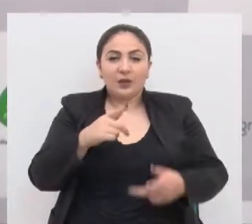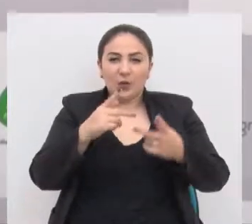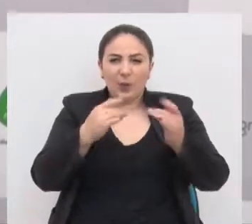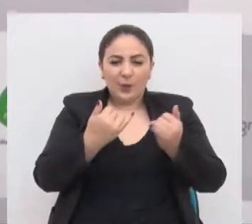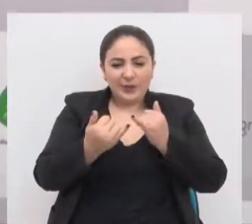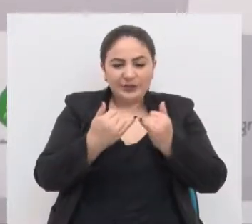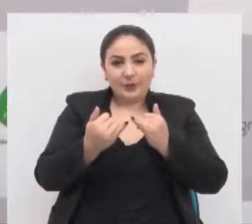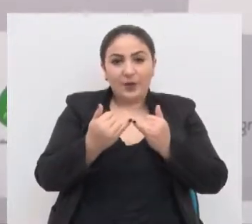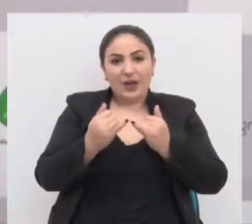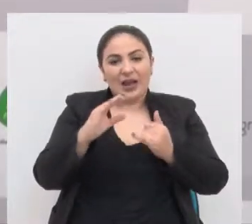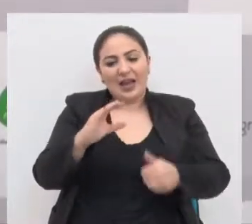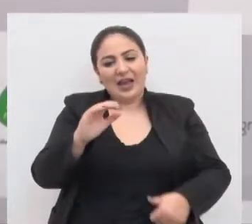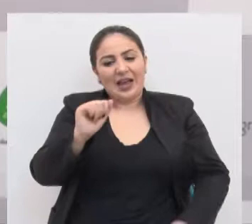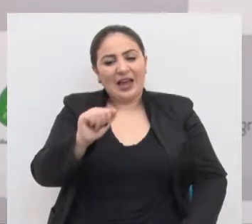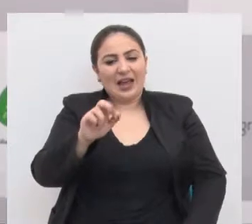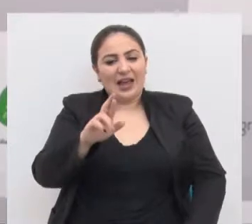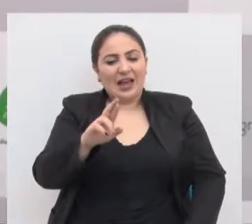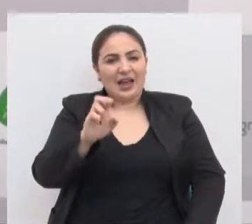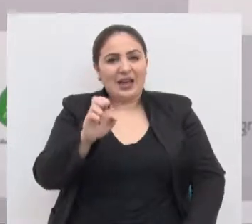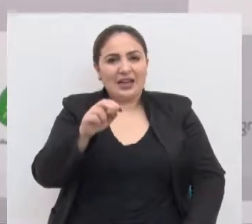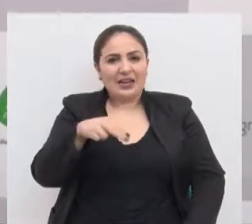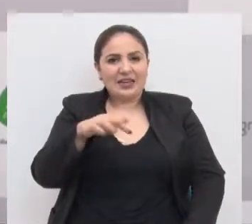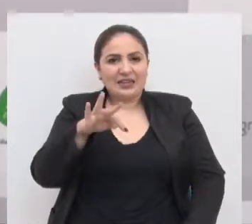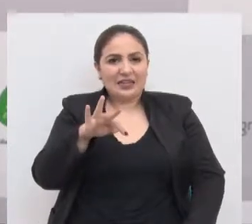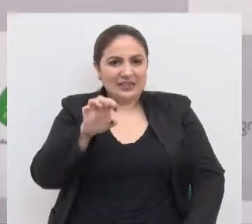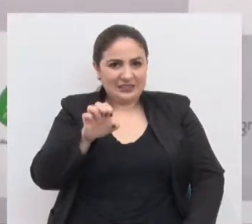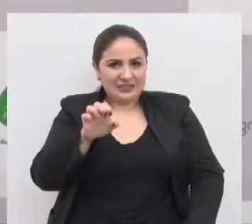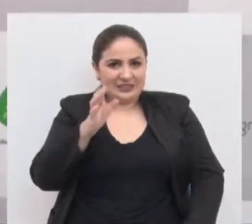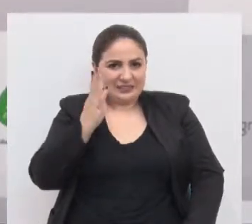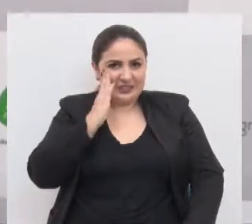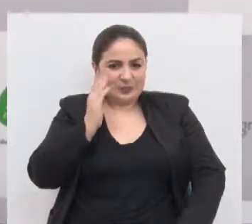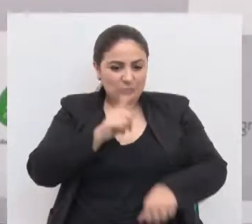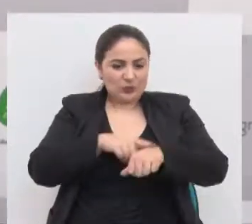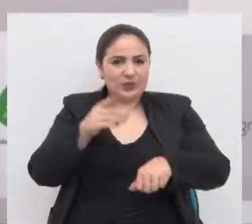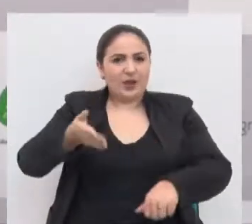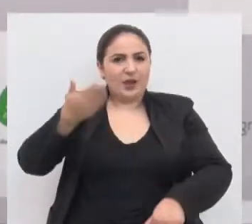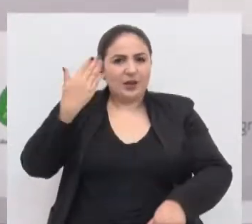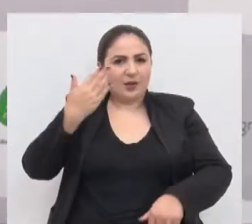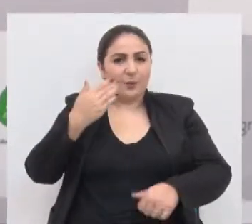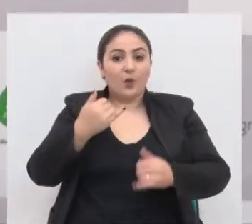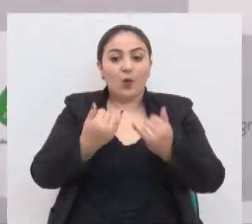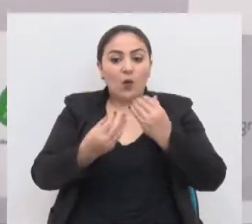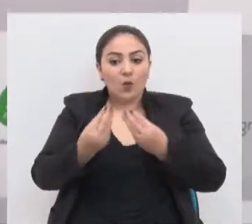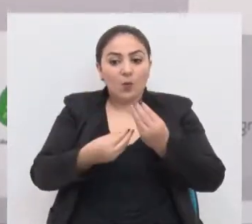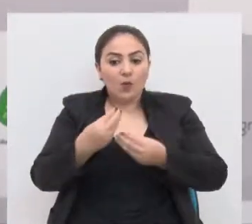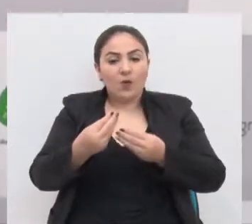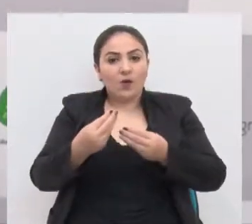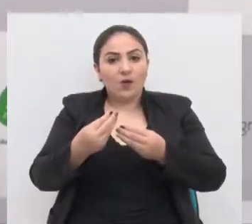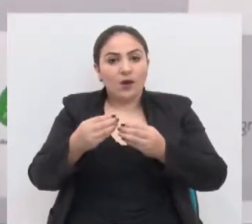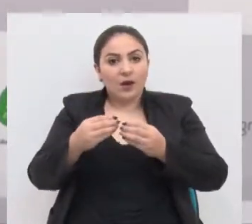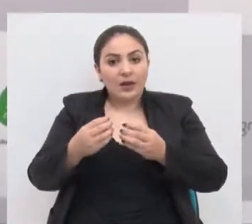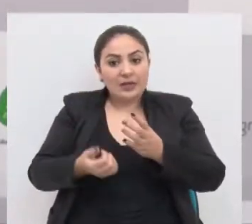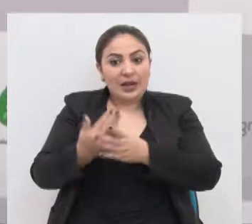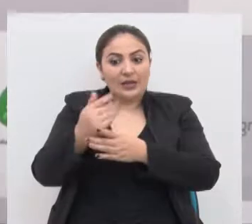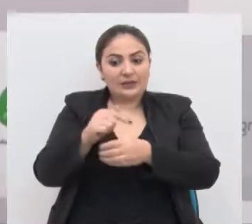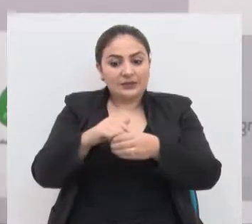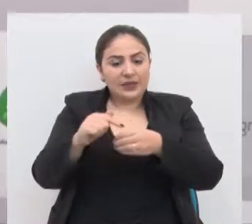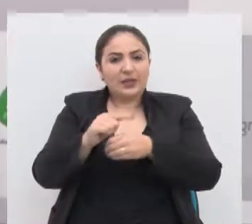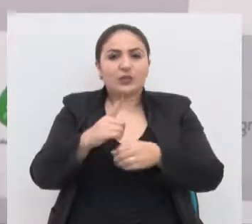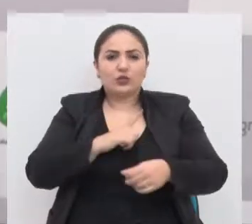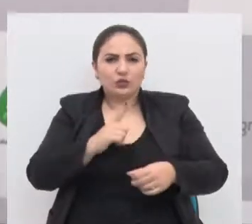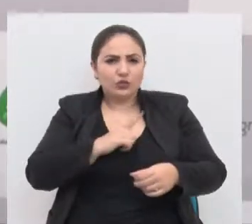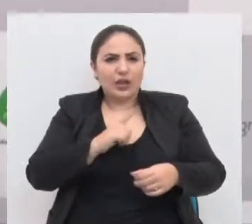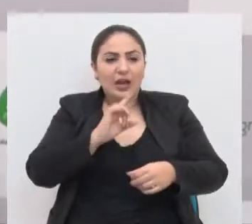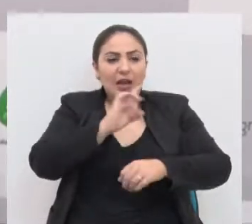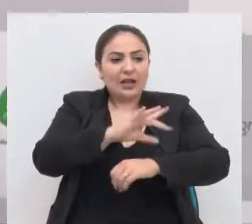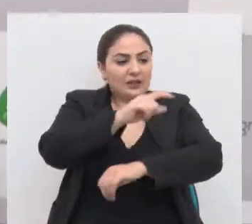Carente, chamava-se assim no tempo. Era o período do êxodo rural, da formação da cidade, então realmente tinha,